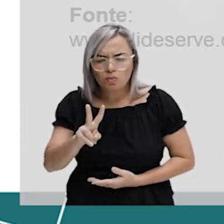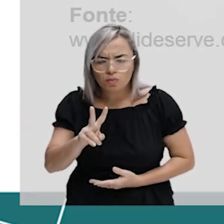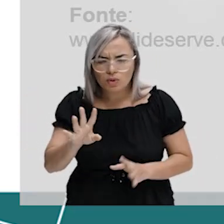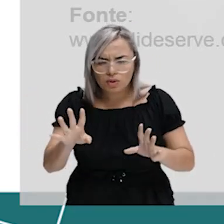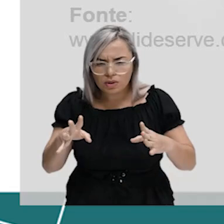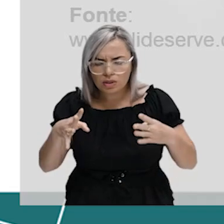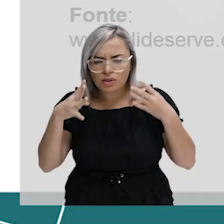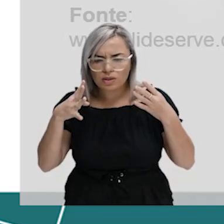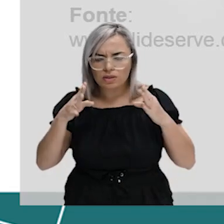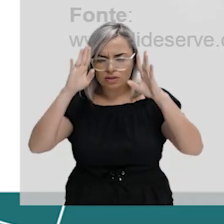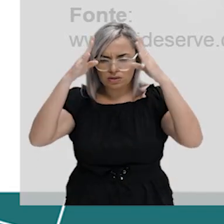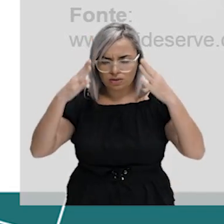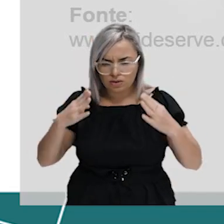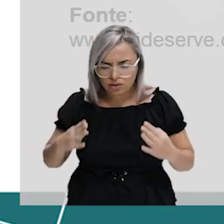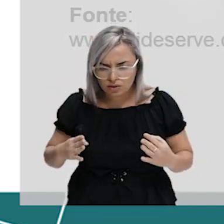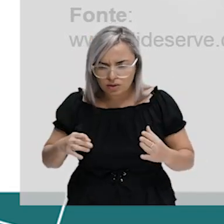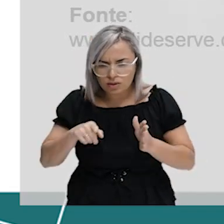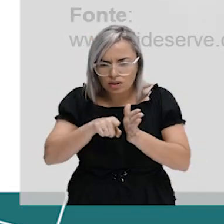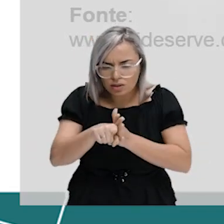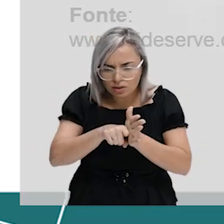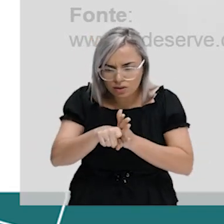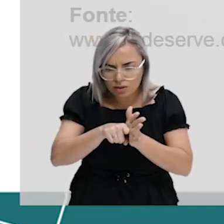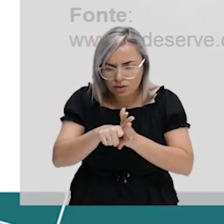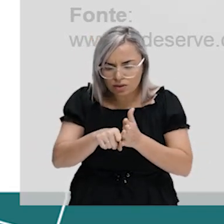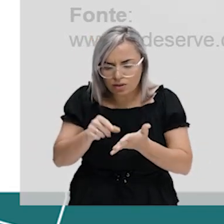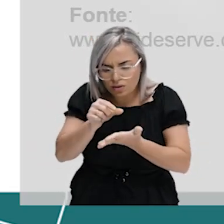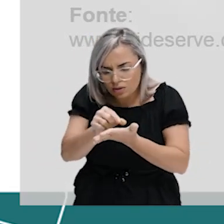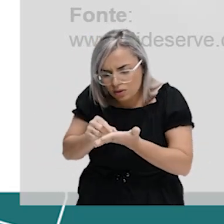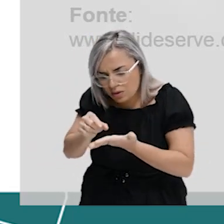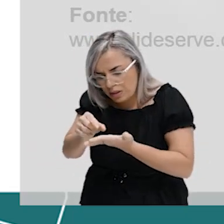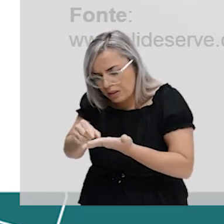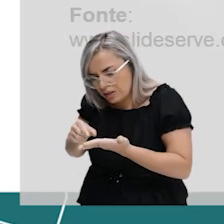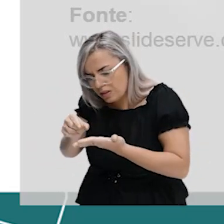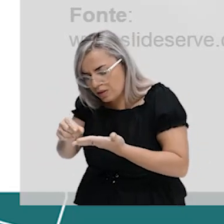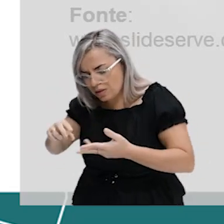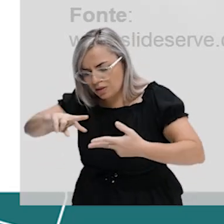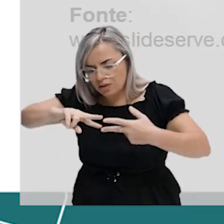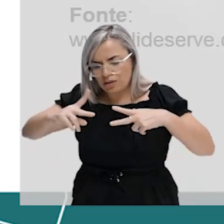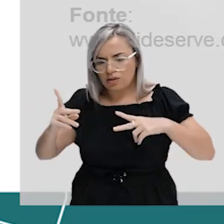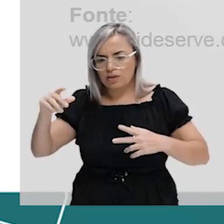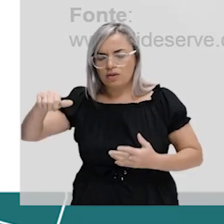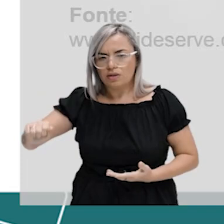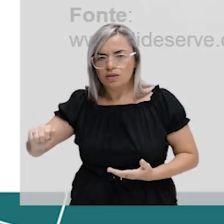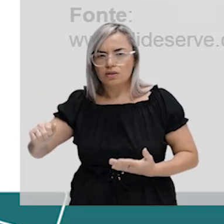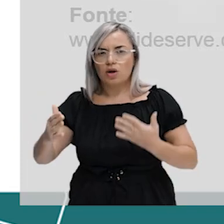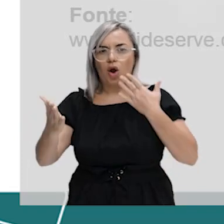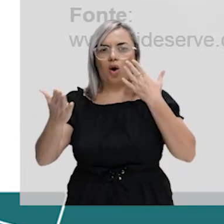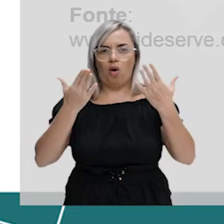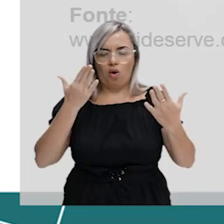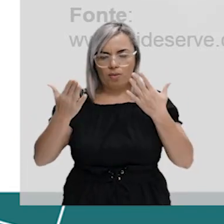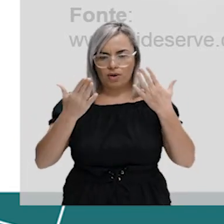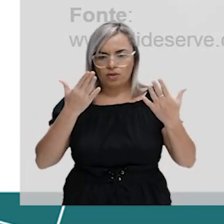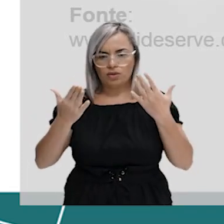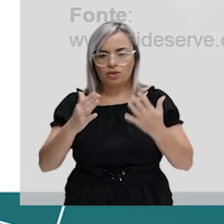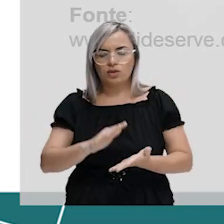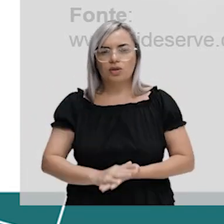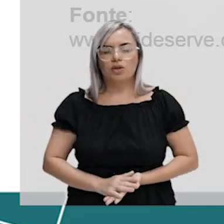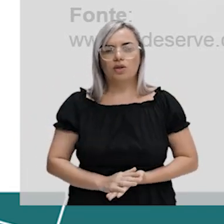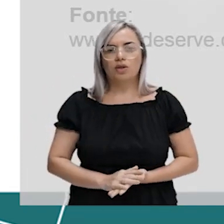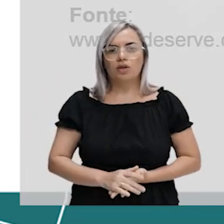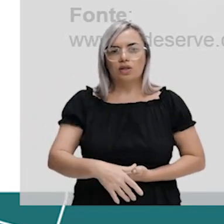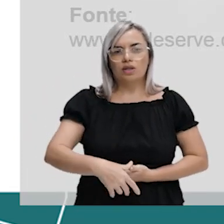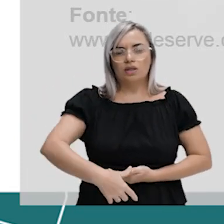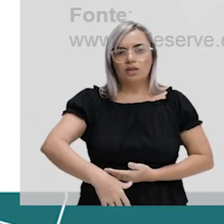nessa análise do meu código de barras, do DNA, eu consigo descobrir que o indivíduo 3,